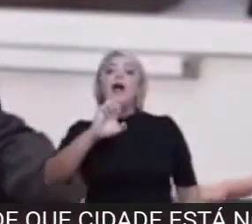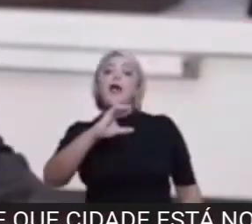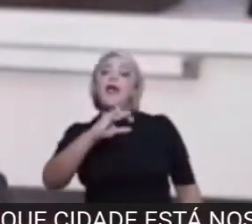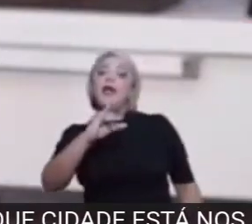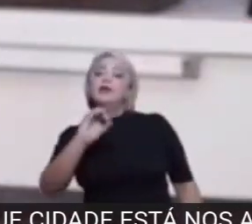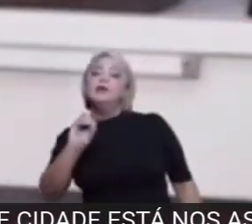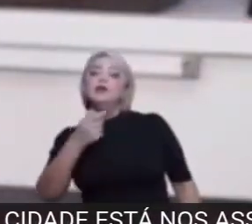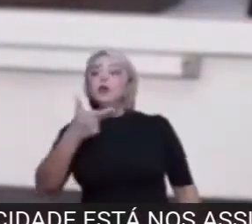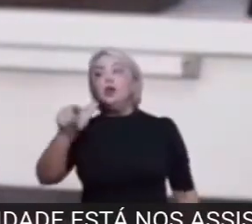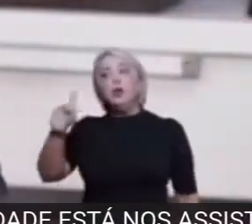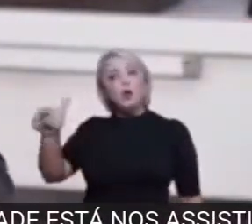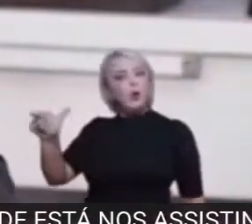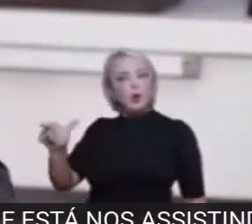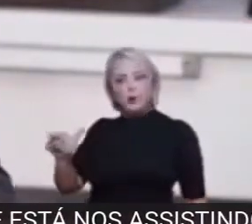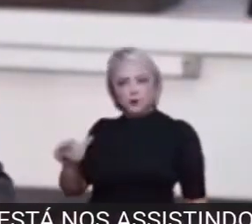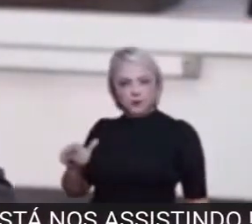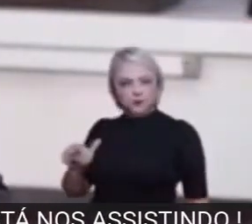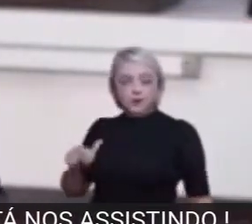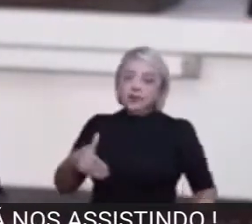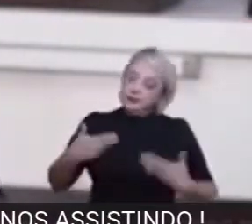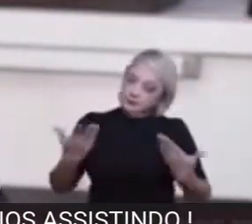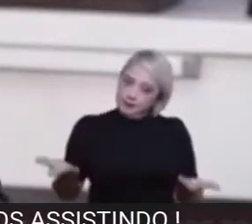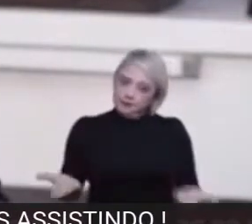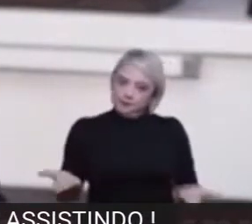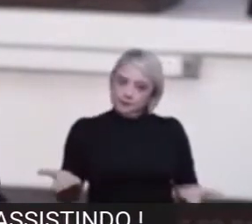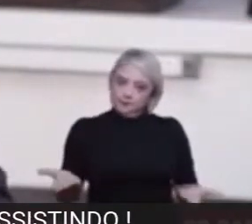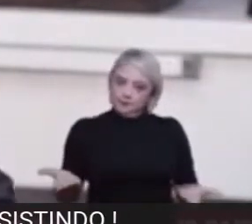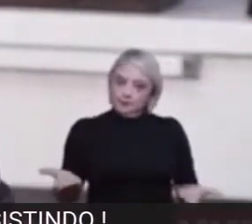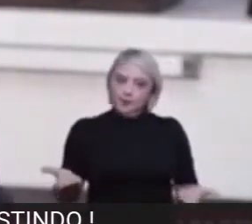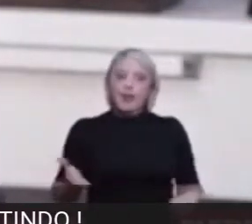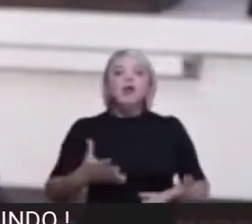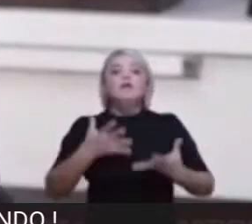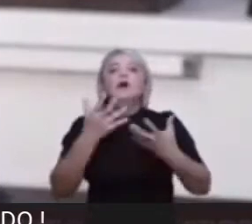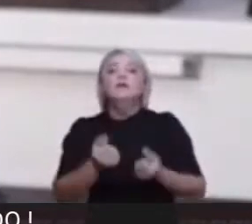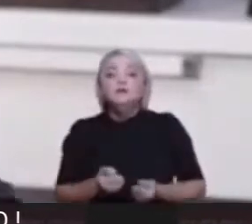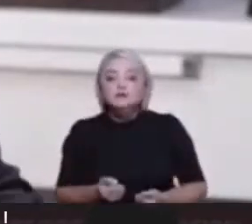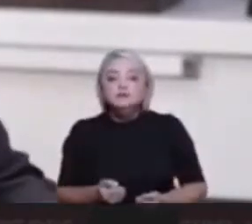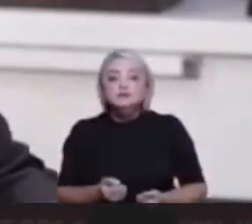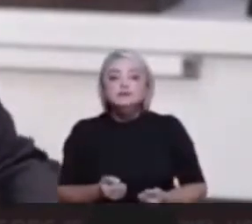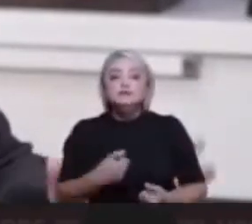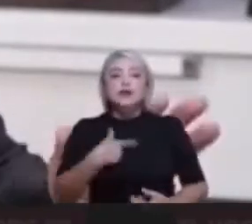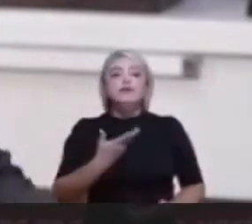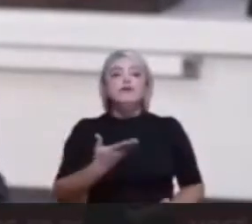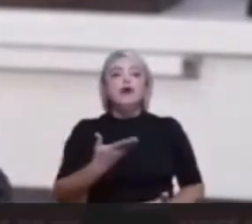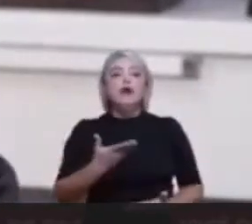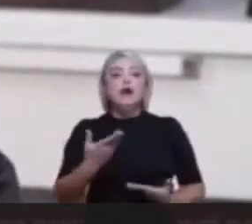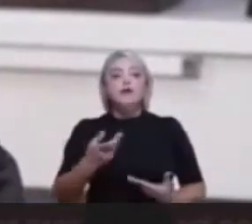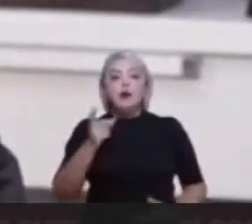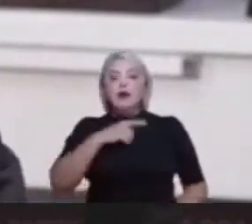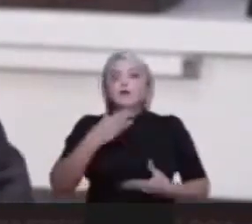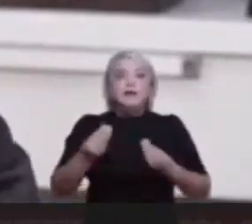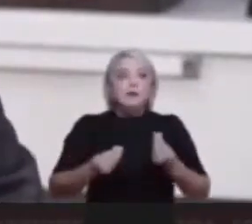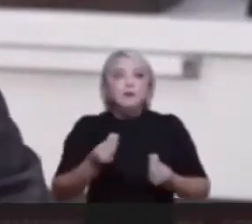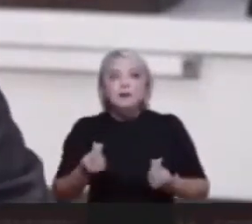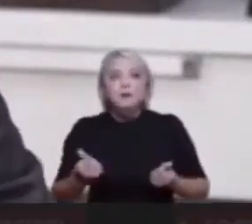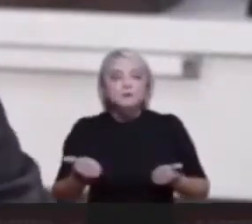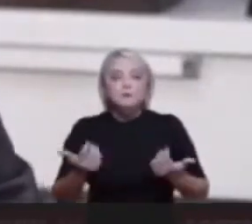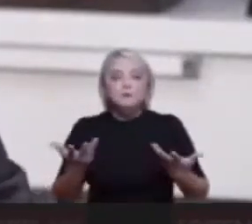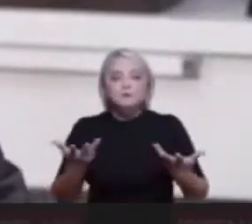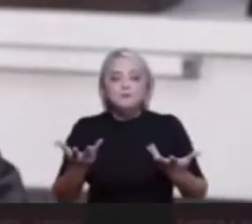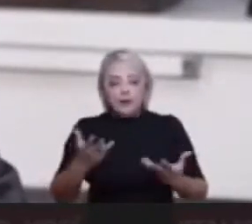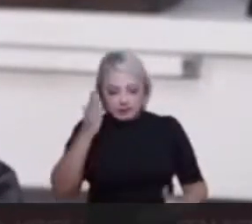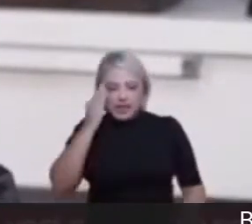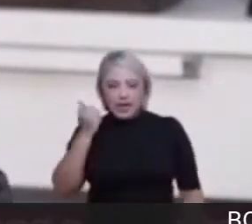É, né? Tá. Então, as pessoas falam, não, vamos submergir, vamos... Sabe,